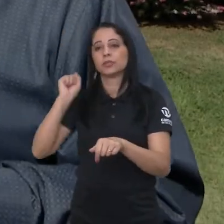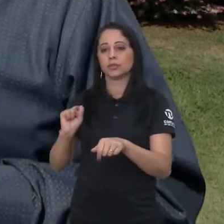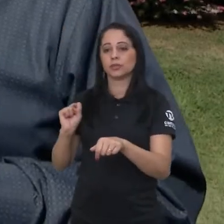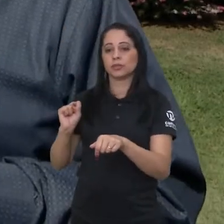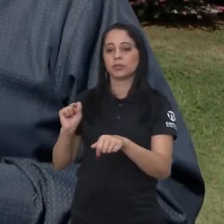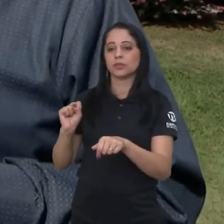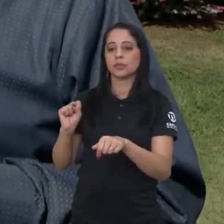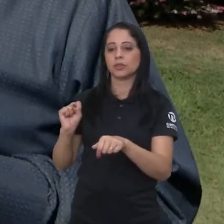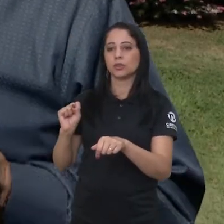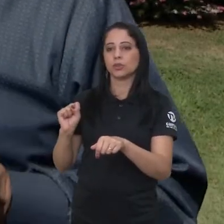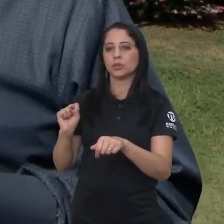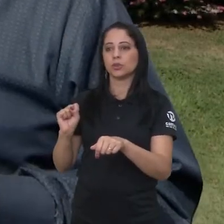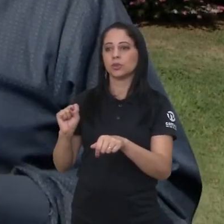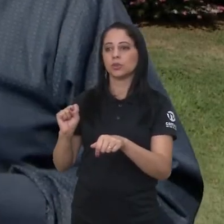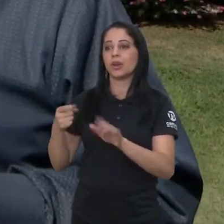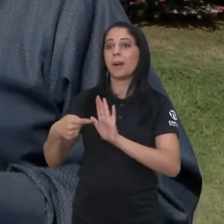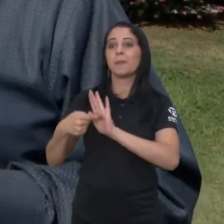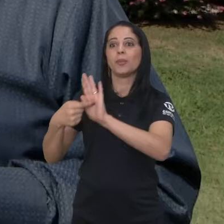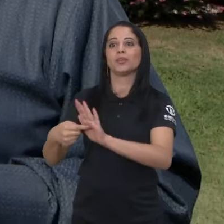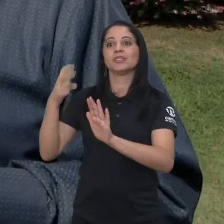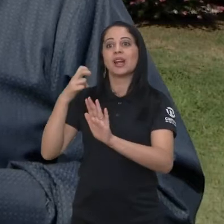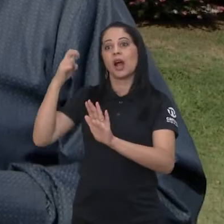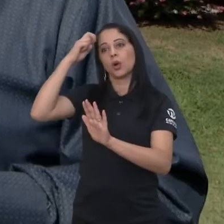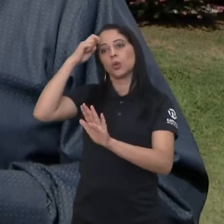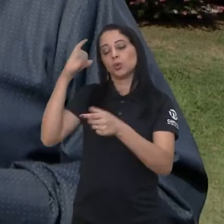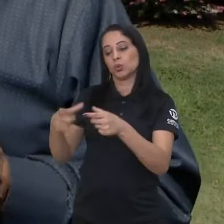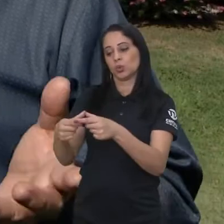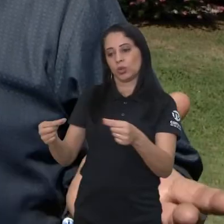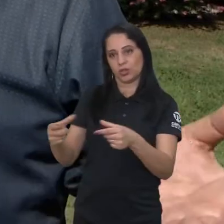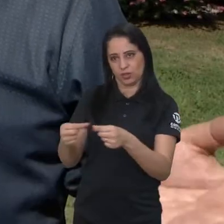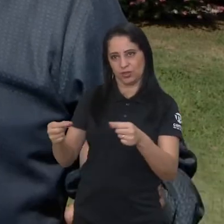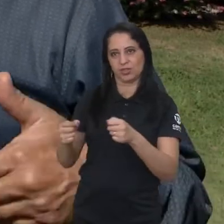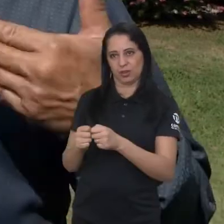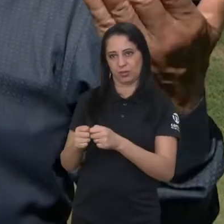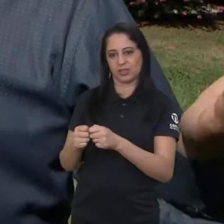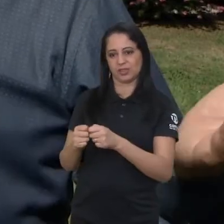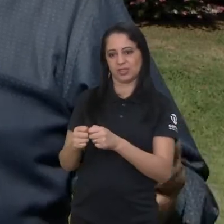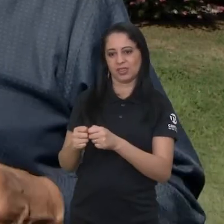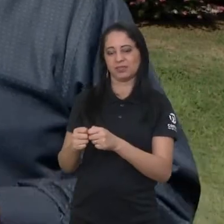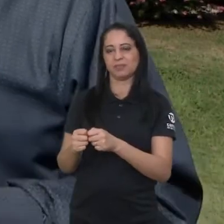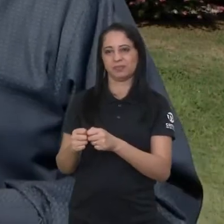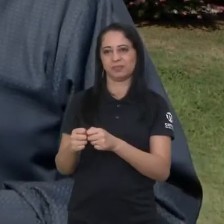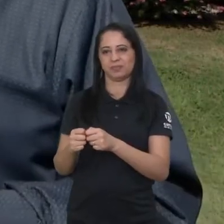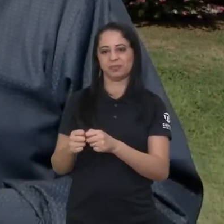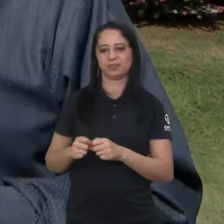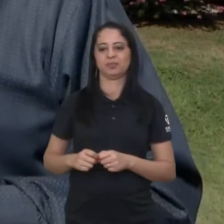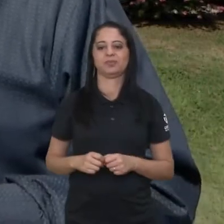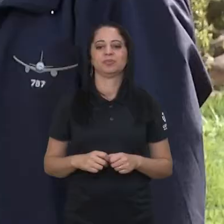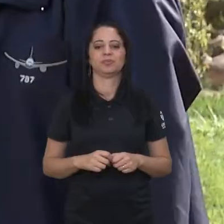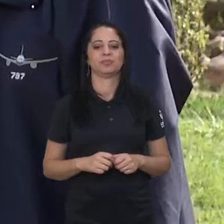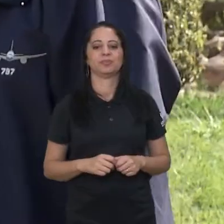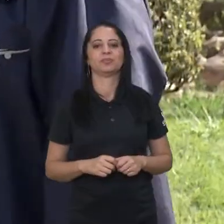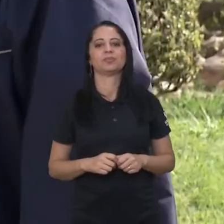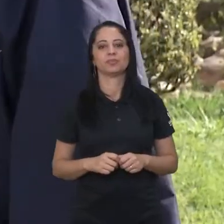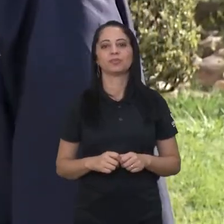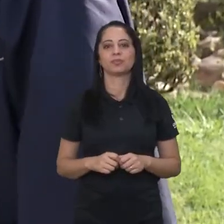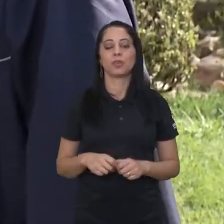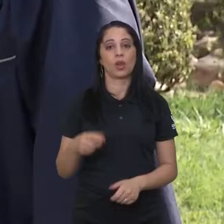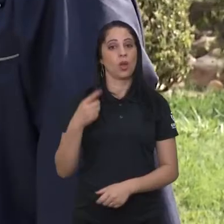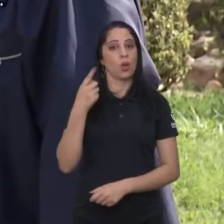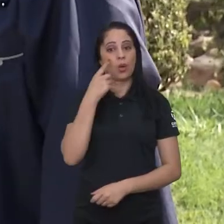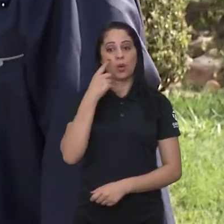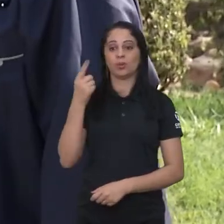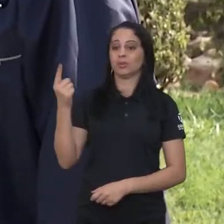né, dêem atenção para esse nosso grande legado que vamos deixar para as futuras gerações. Para